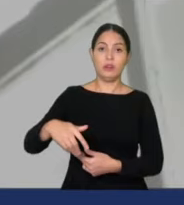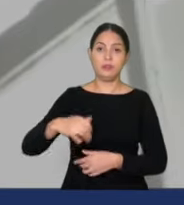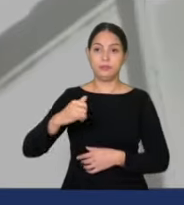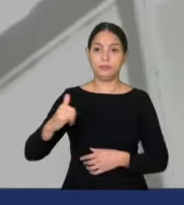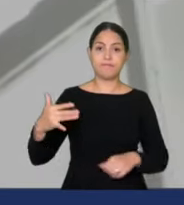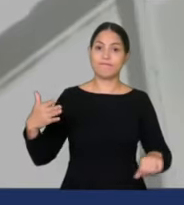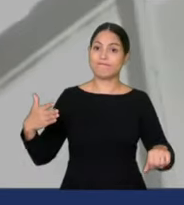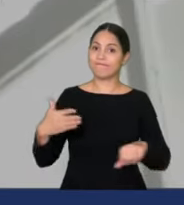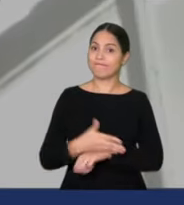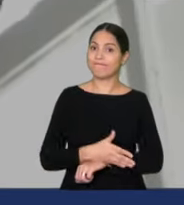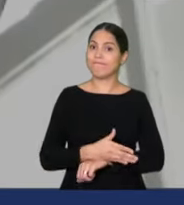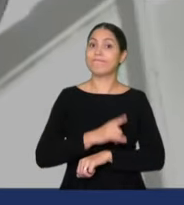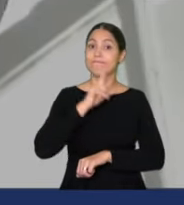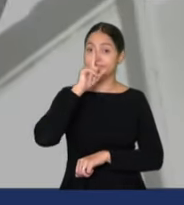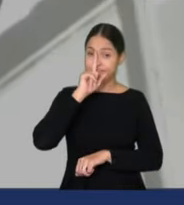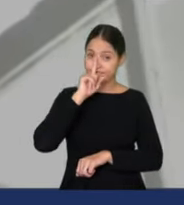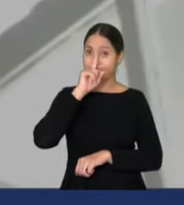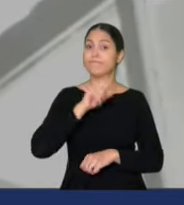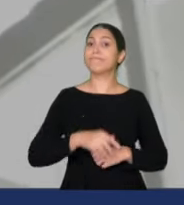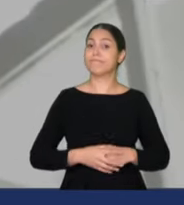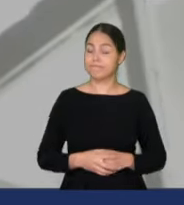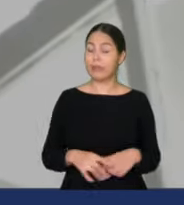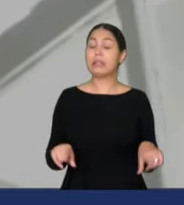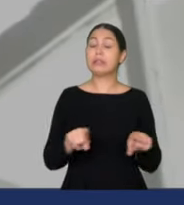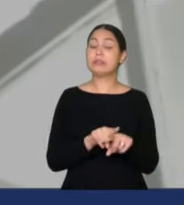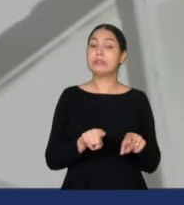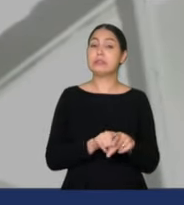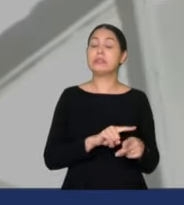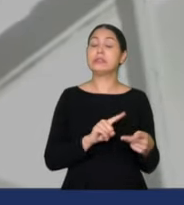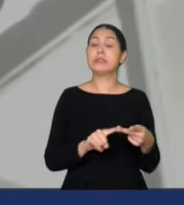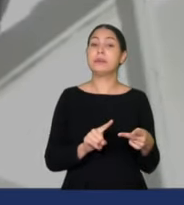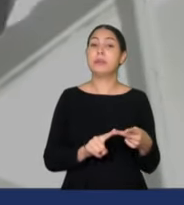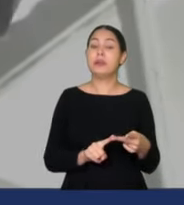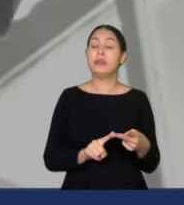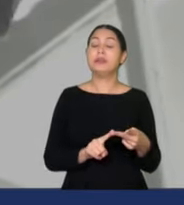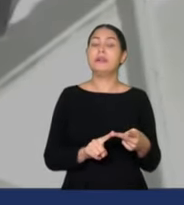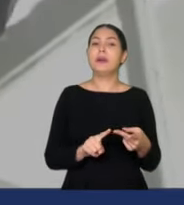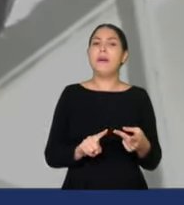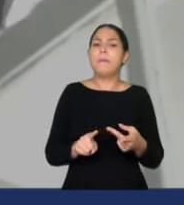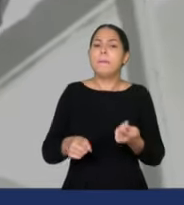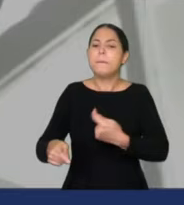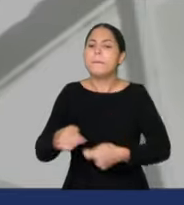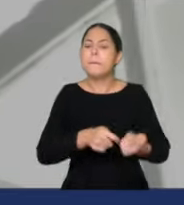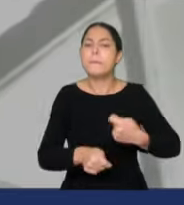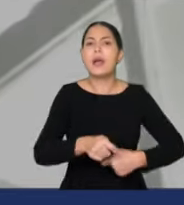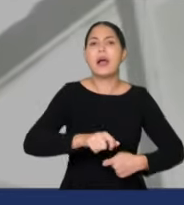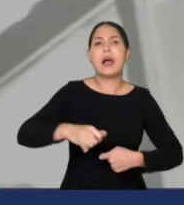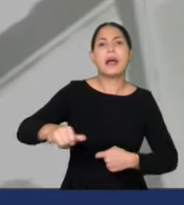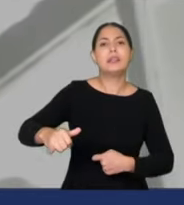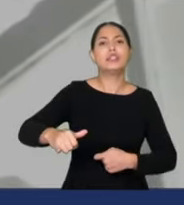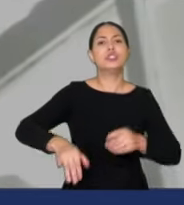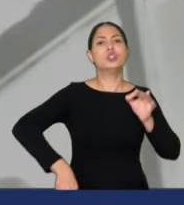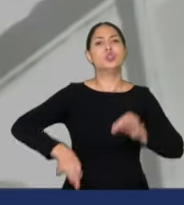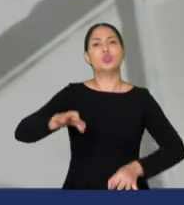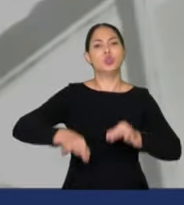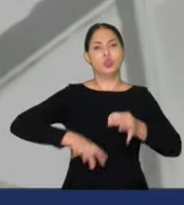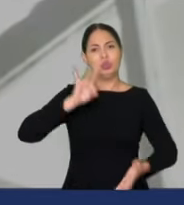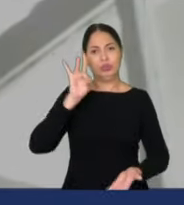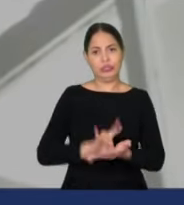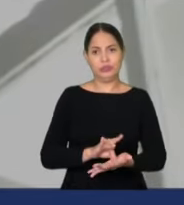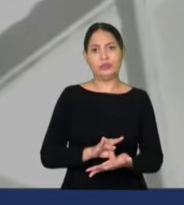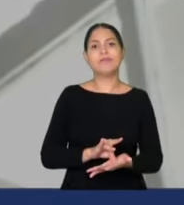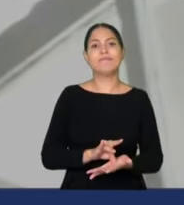quanto a construção de mercados de energia mais justos e